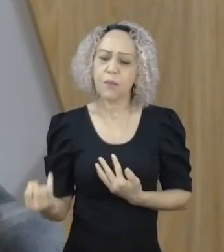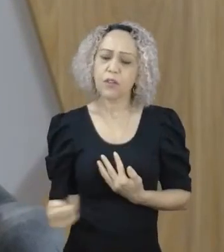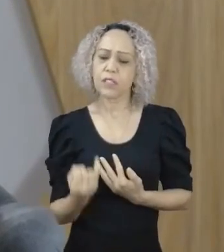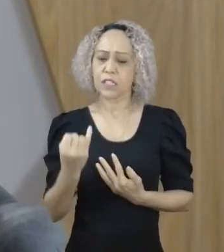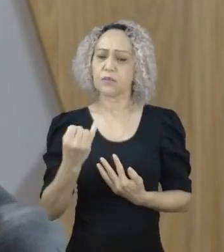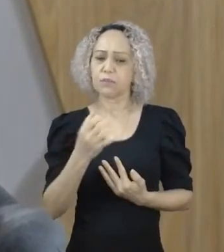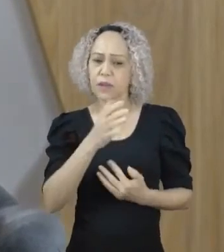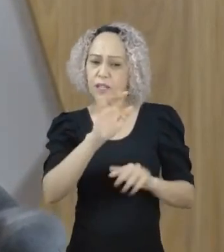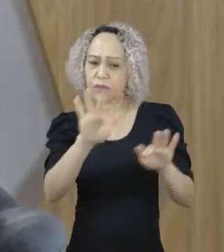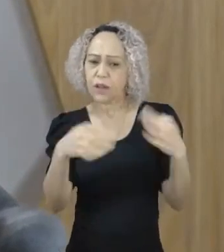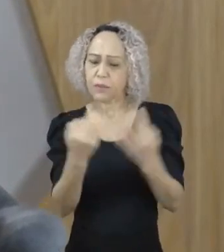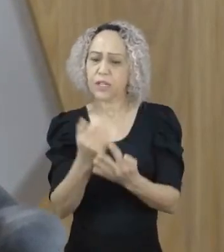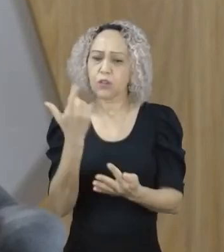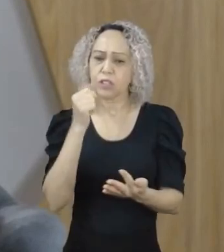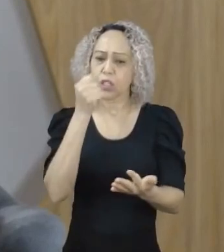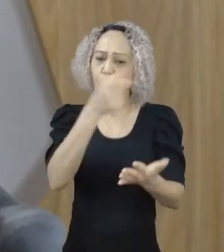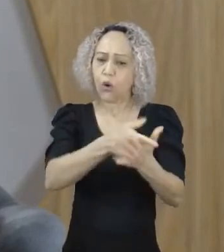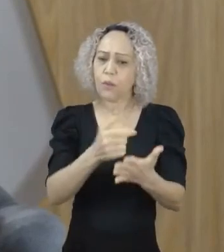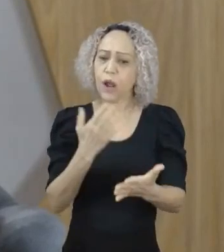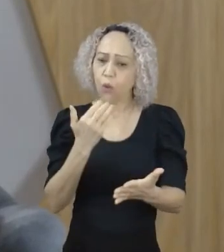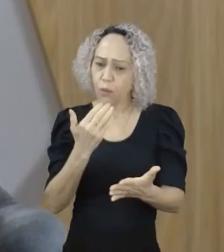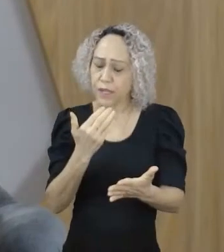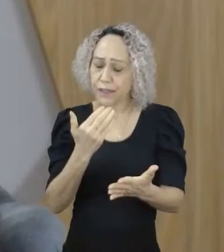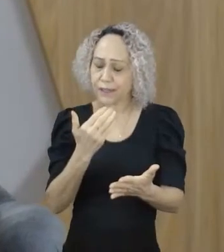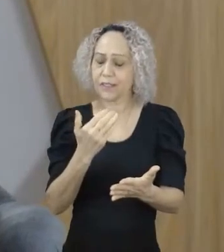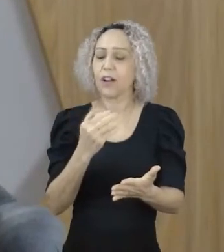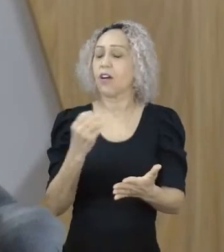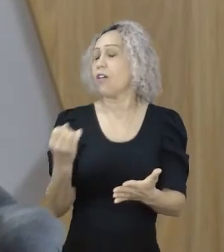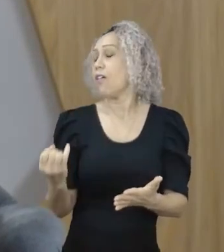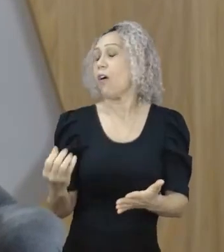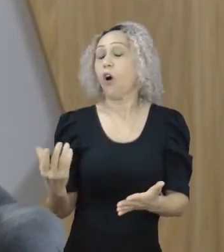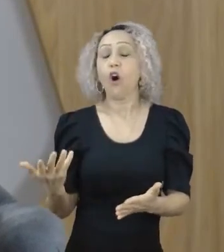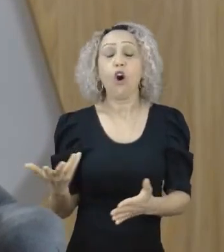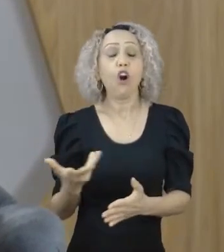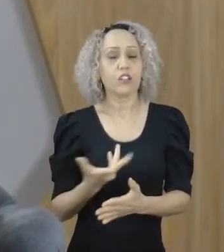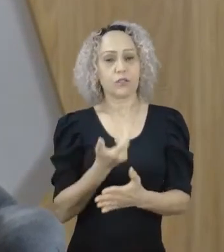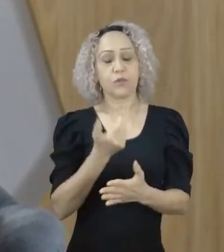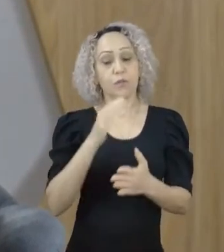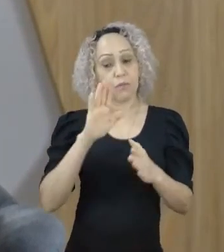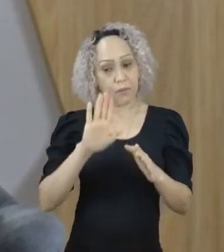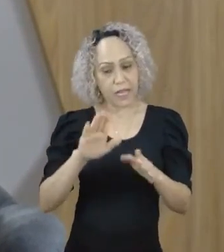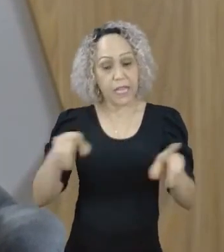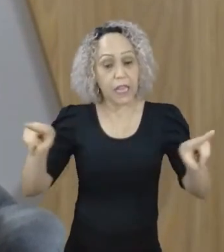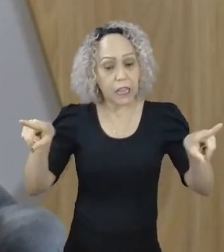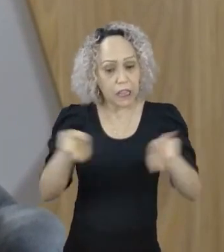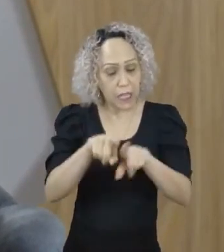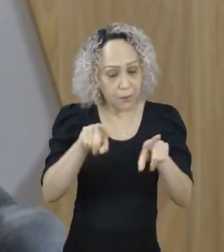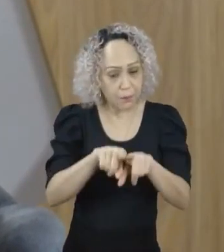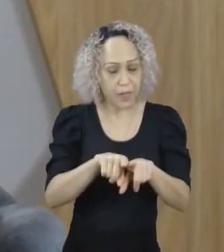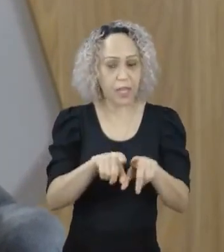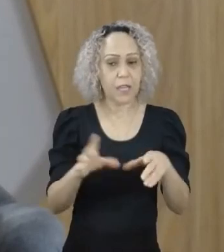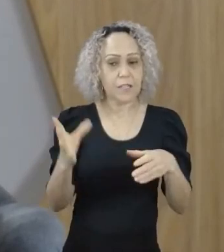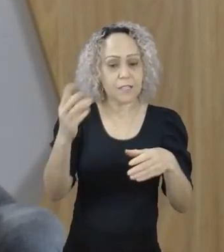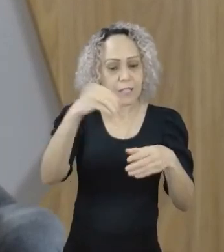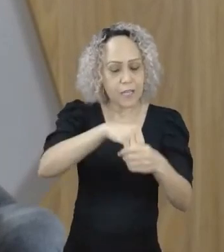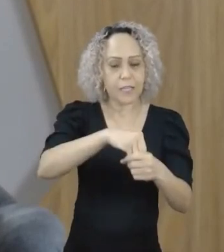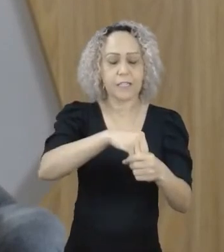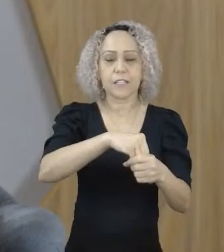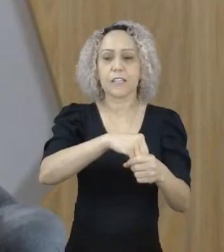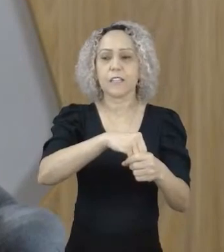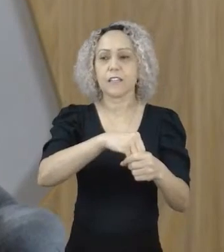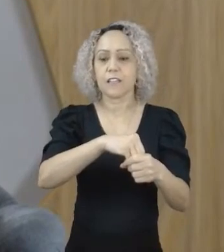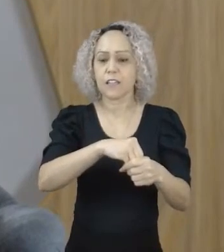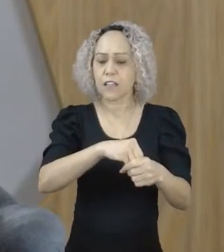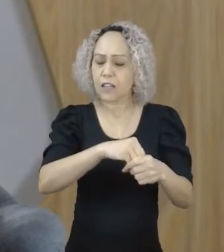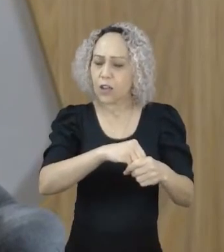o Bolsa Família ganhou destaque internacionalmente. E o Bolsa Família, obviamente, já está ajudando e vai ajudar